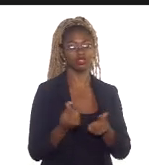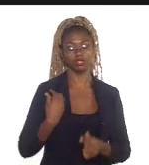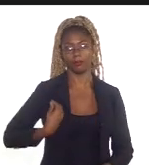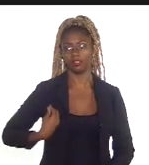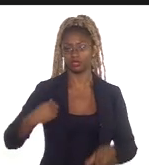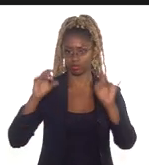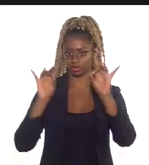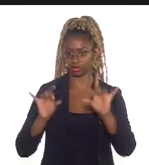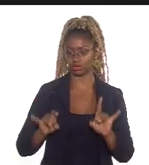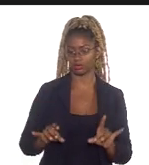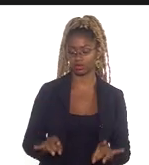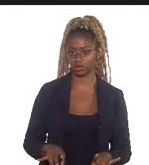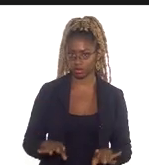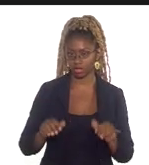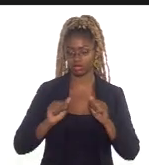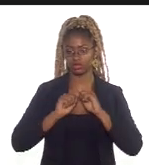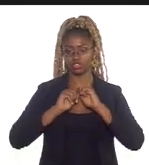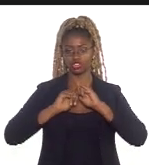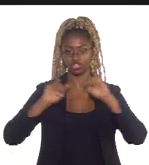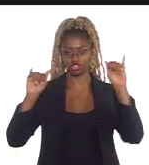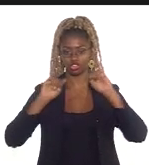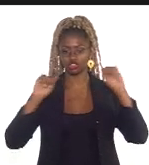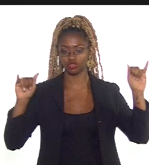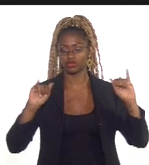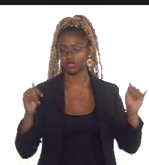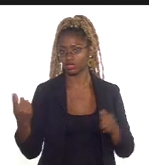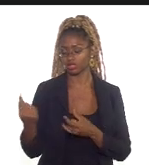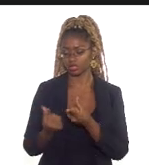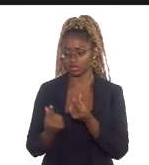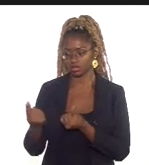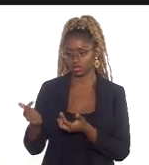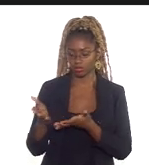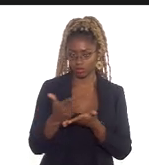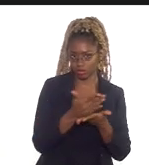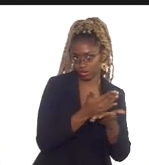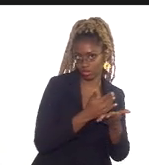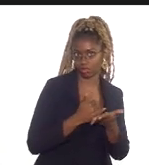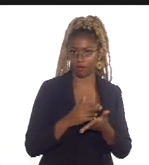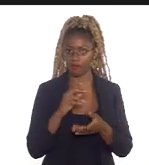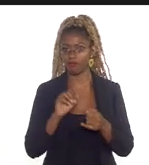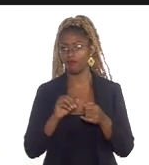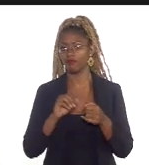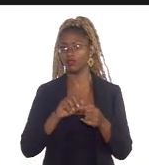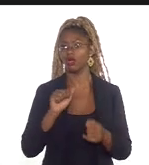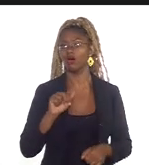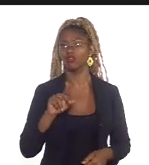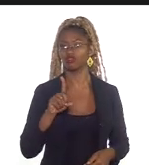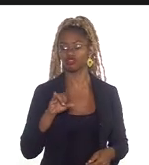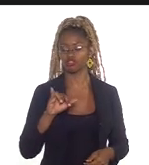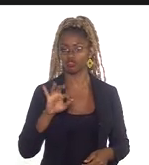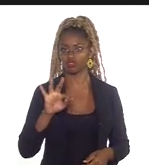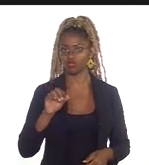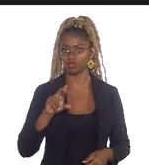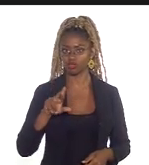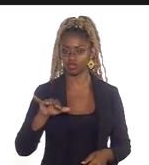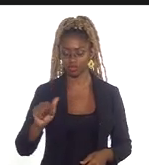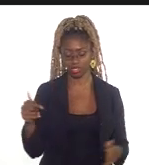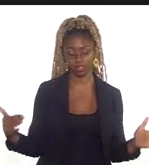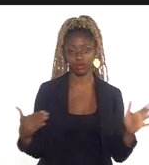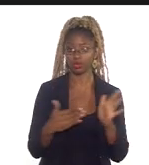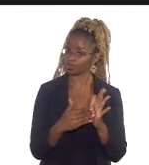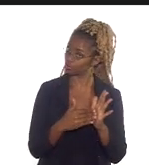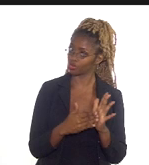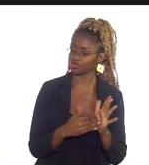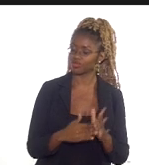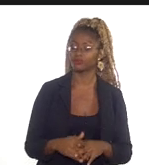participação especial, divulgar essa arrecadação feita pela auditoria da Cefaz. E, por último, né, para